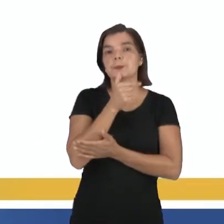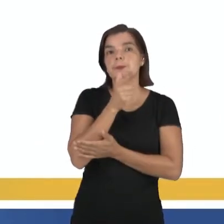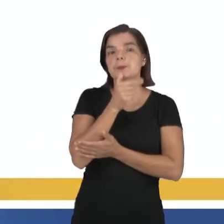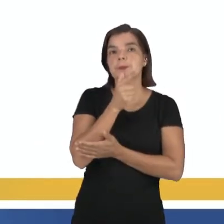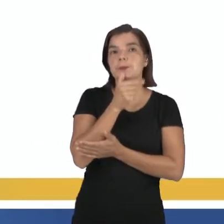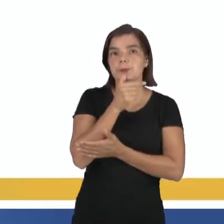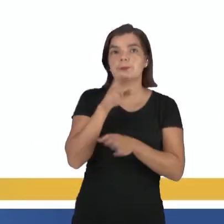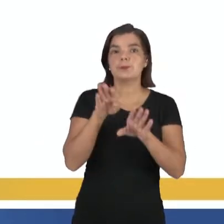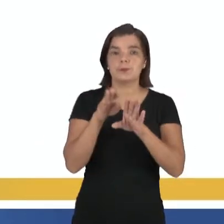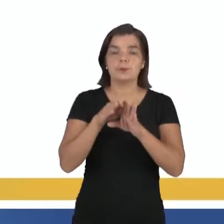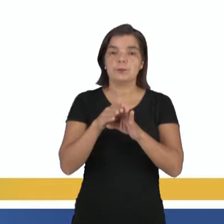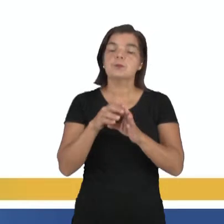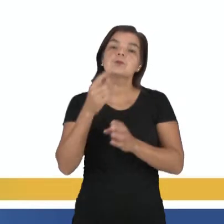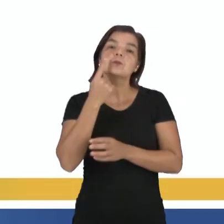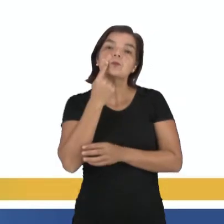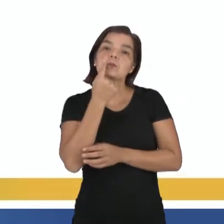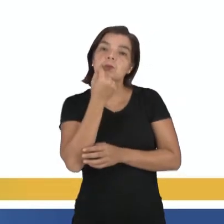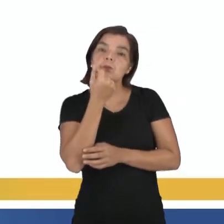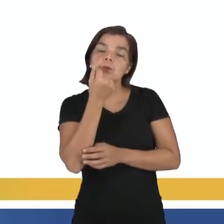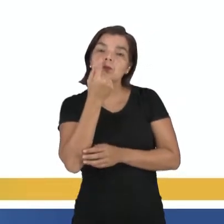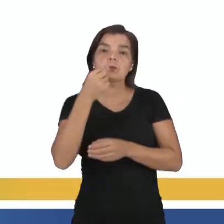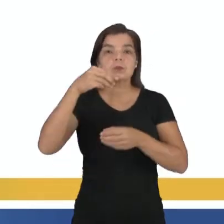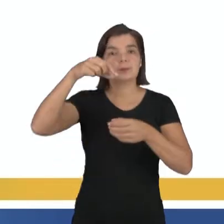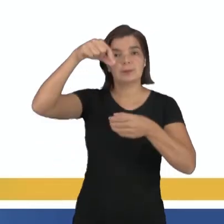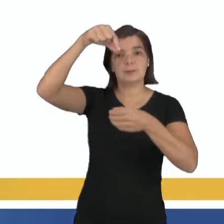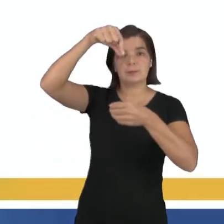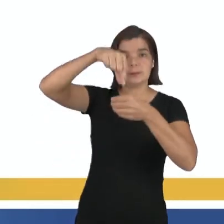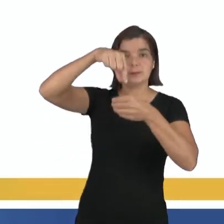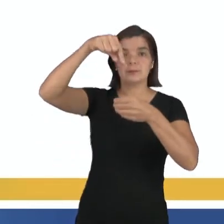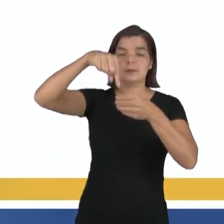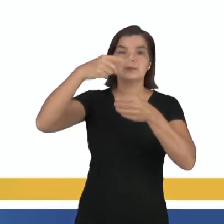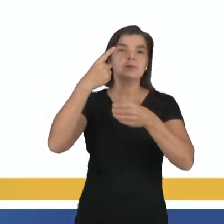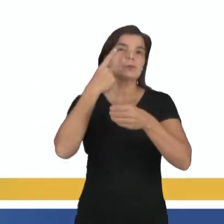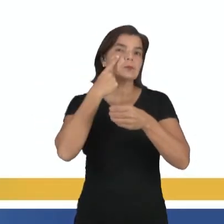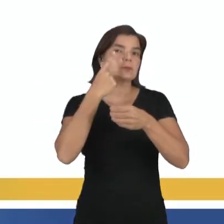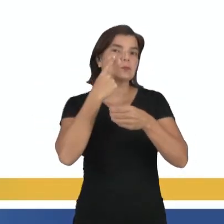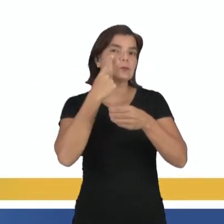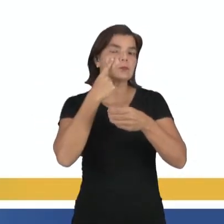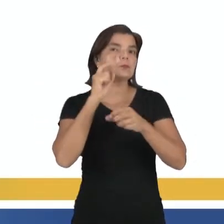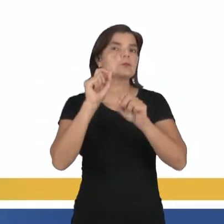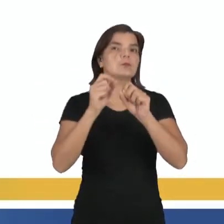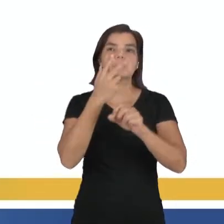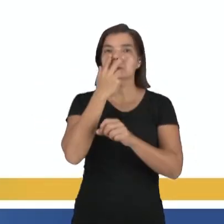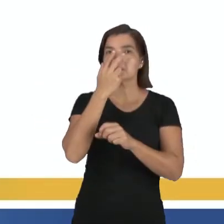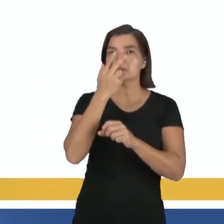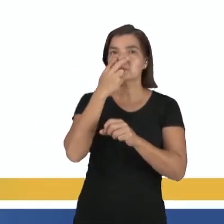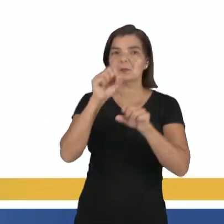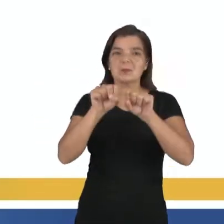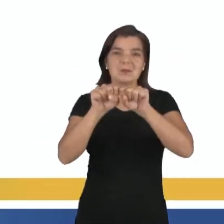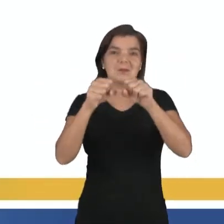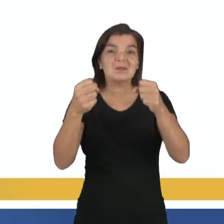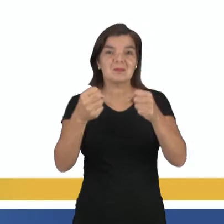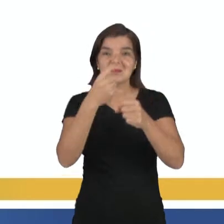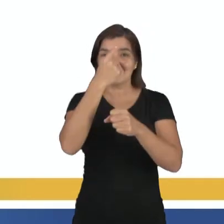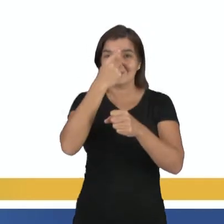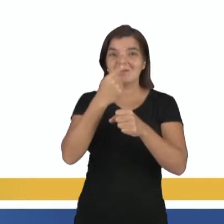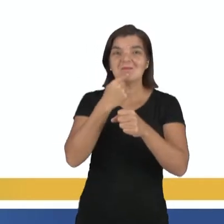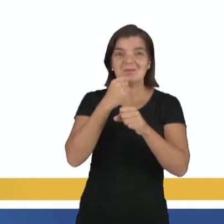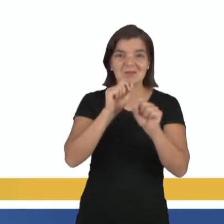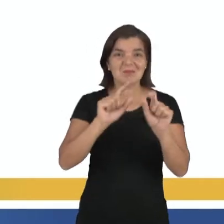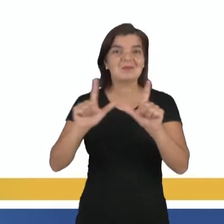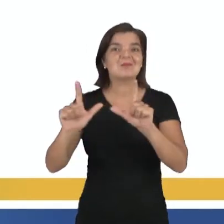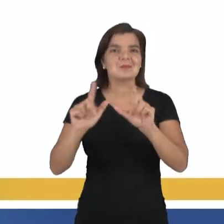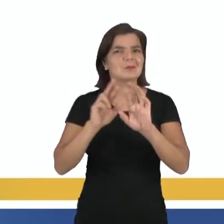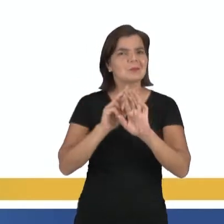com um lápis, digamos assim, inserido nele, e tu observa que é como se tivesse quebrado a imagem, ou seja, a gente vê de